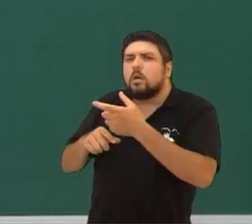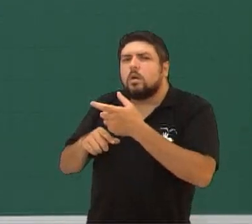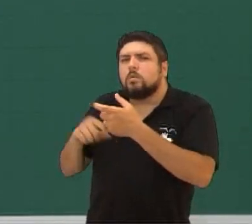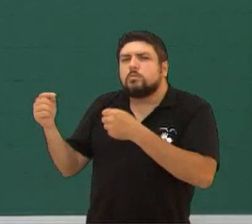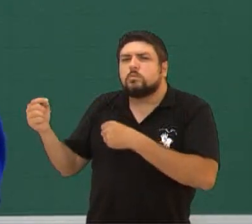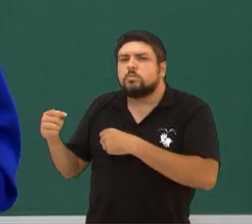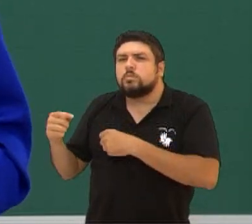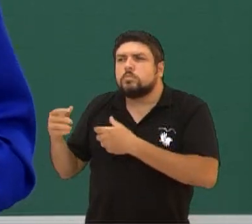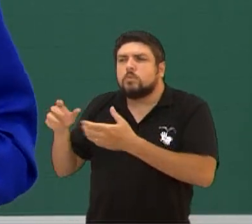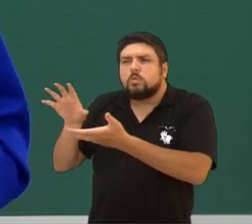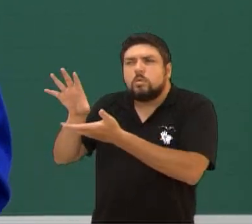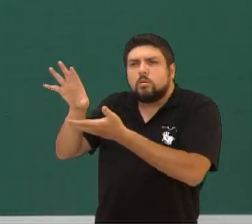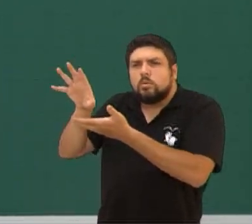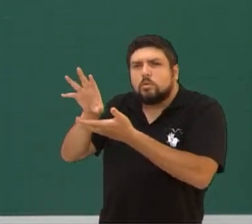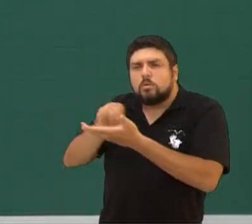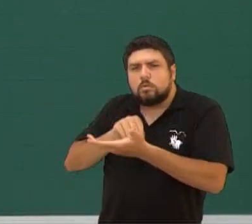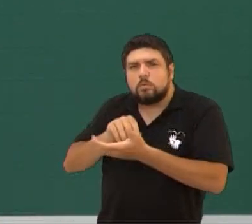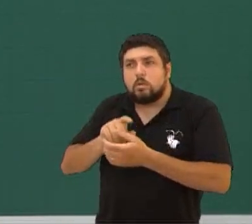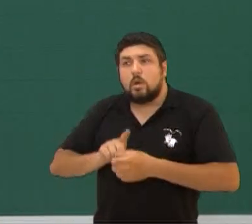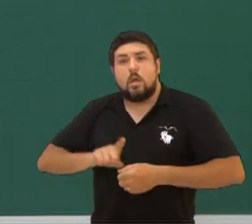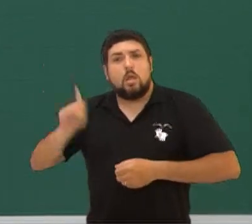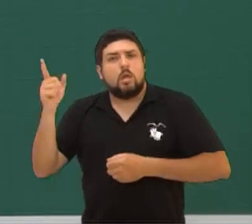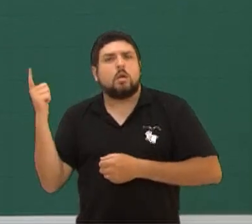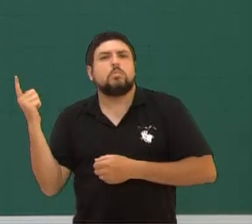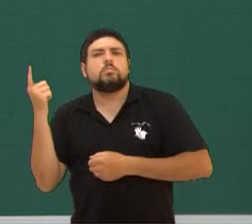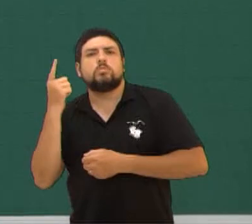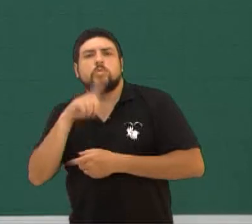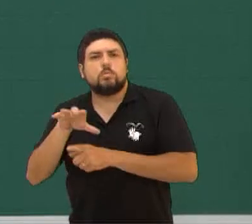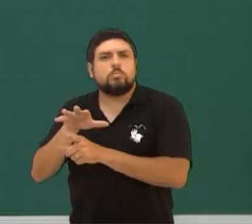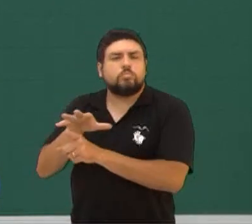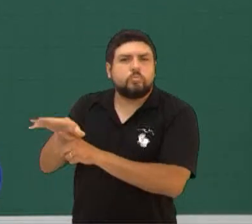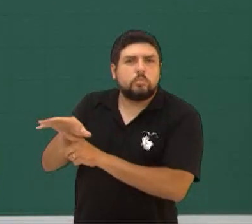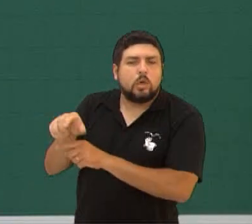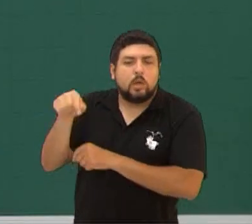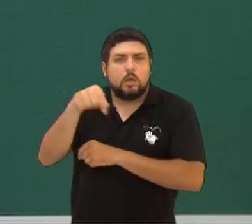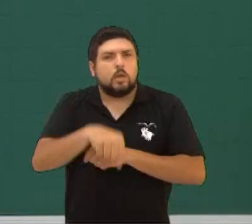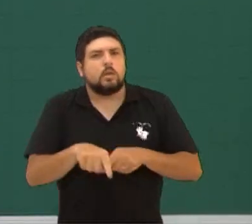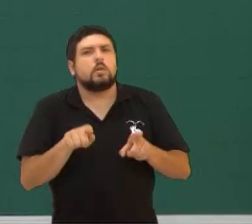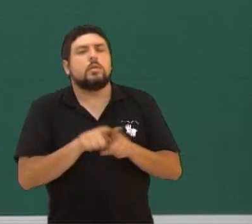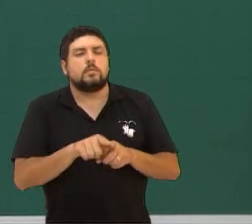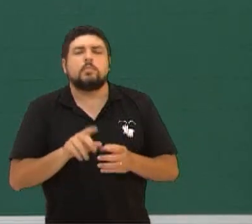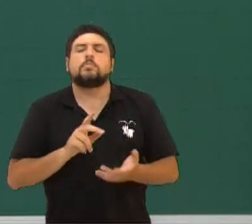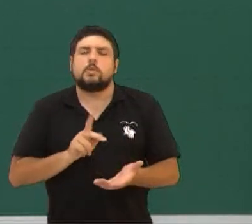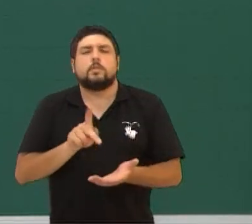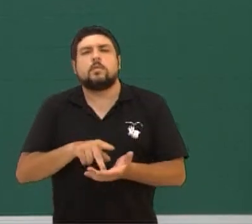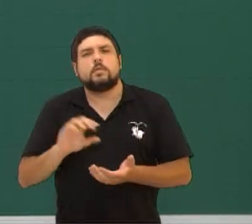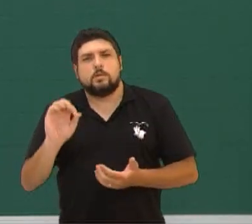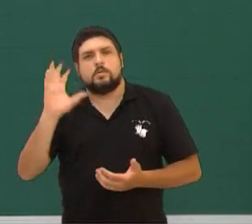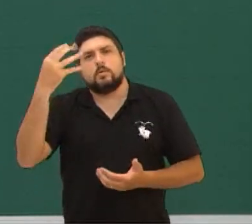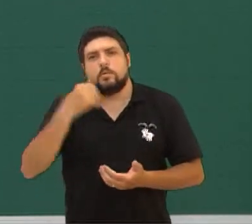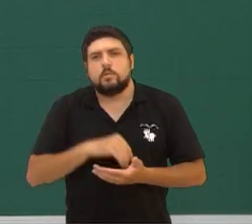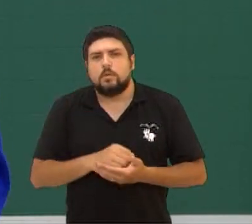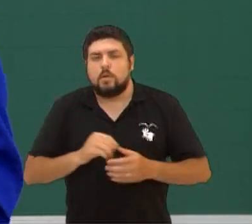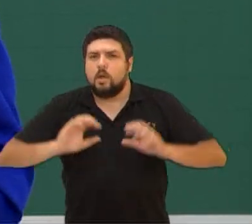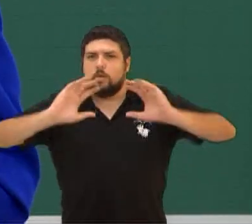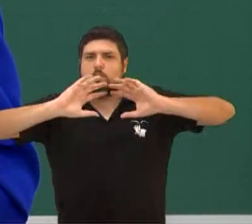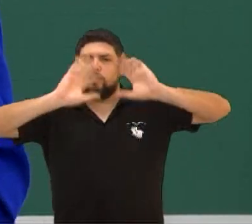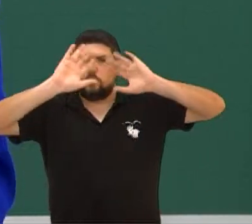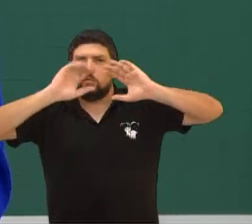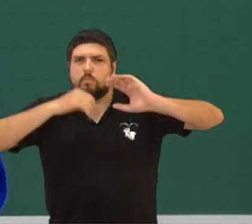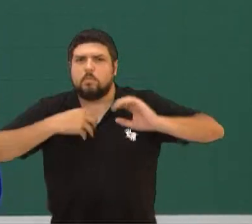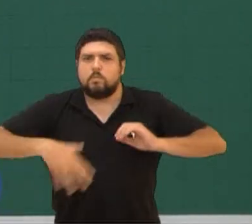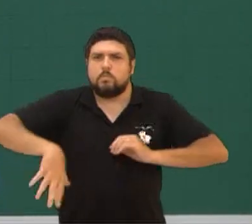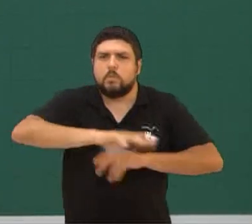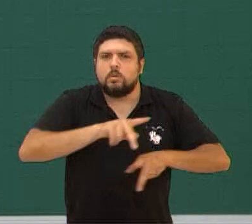de que copiaram o que deu certo. Se deu certo lá, então vai dar certo assim. E, de fato, aconteceu, né? Então, o voleibol, ele atinge ali uma aceitação